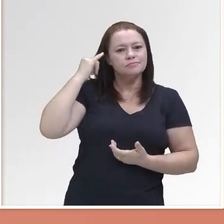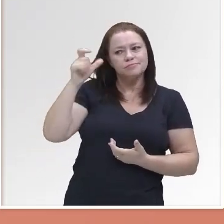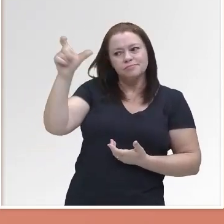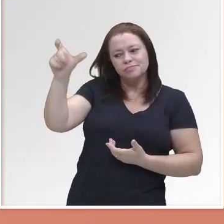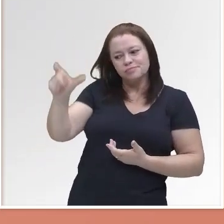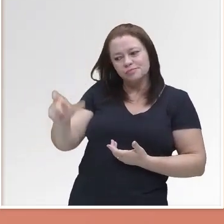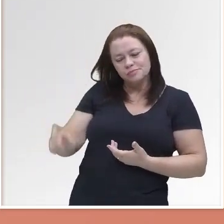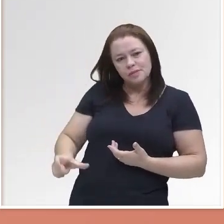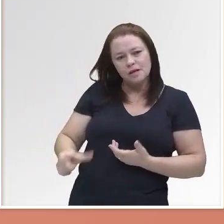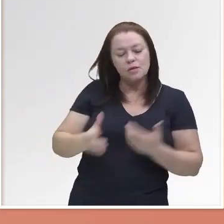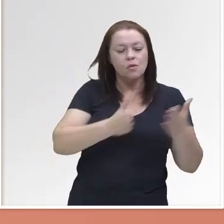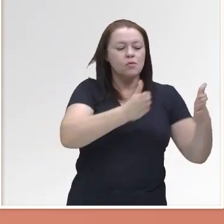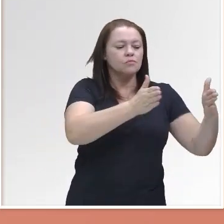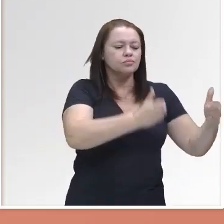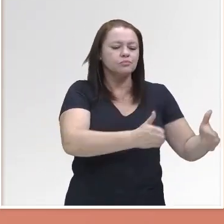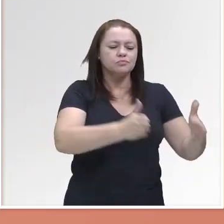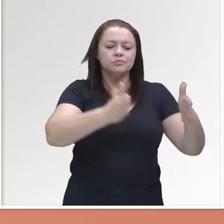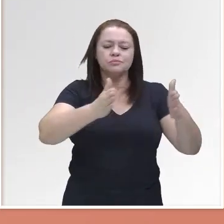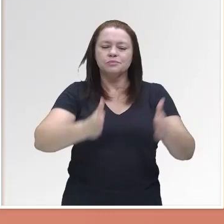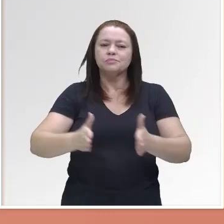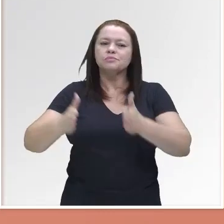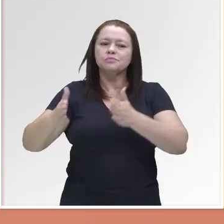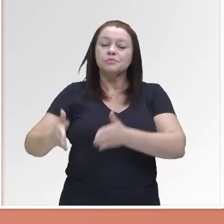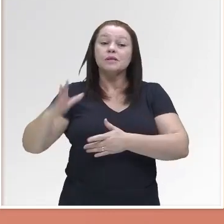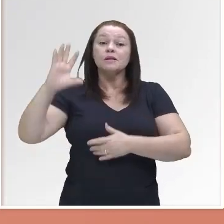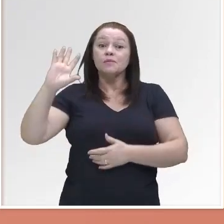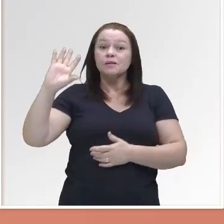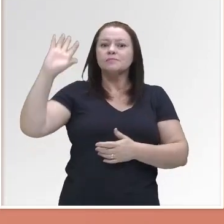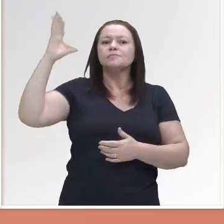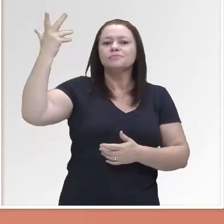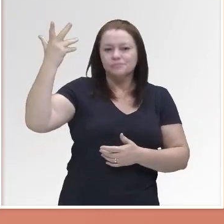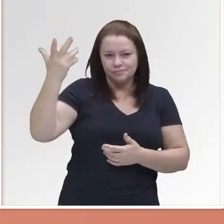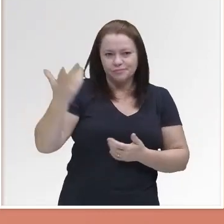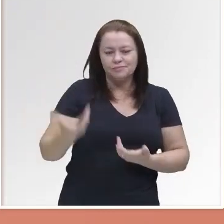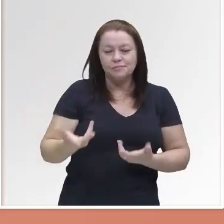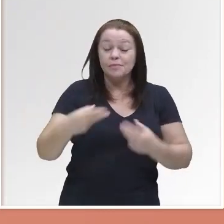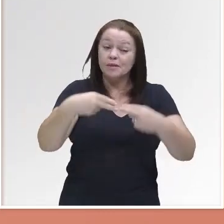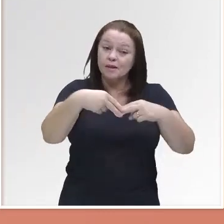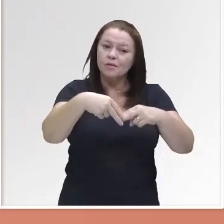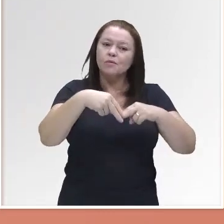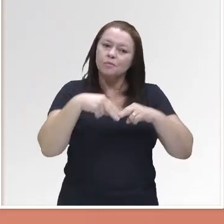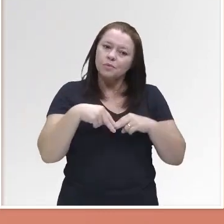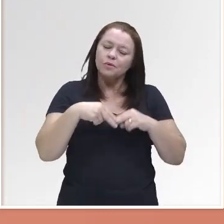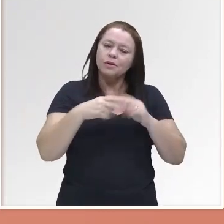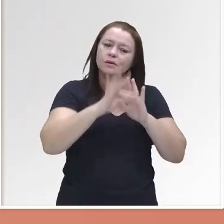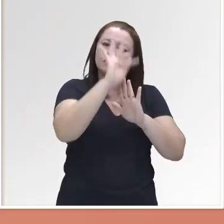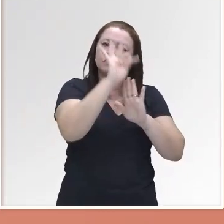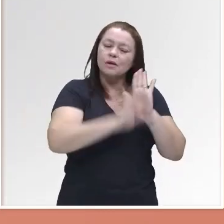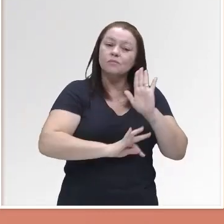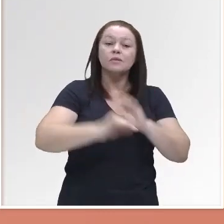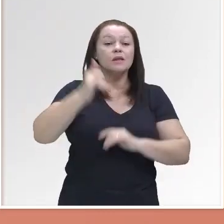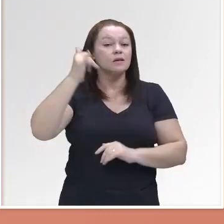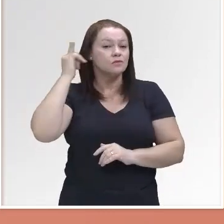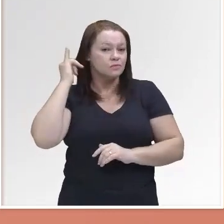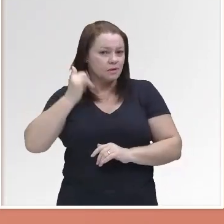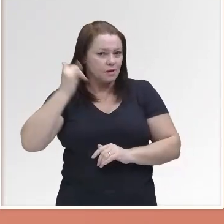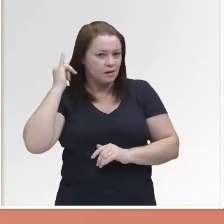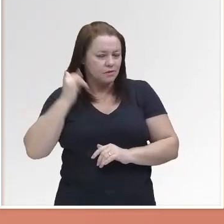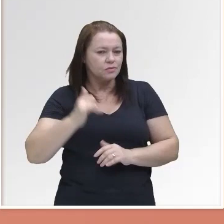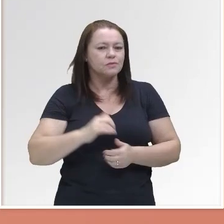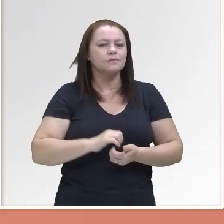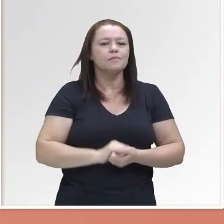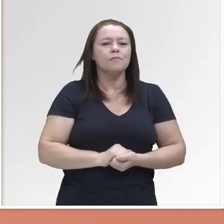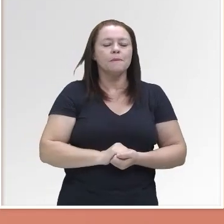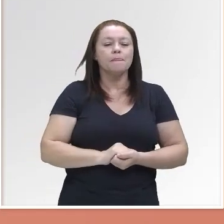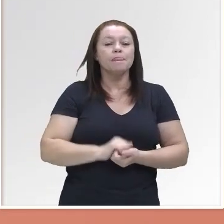uma sequência de acontecimentos ou de fatos. Por isso, é um texto narrativo. Esse